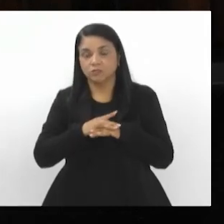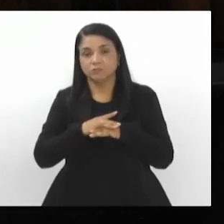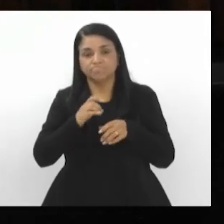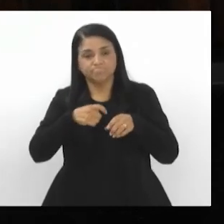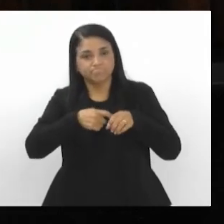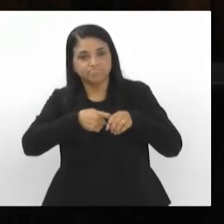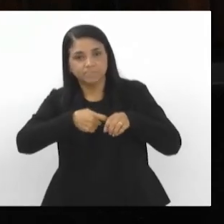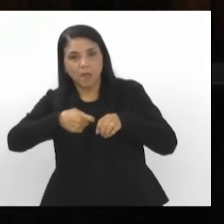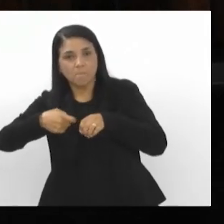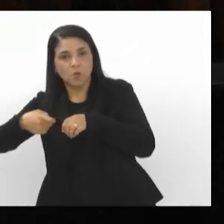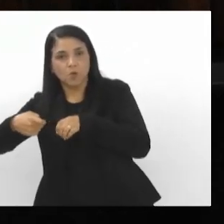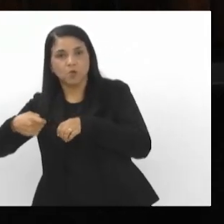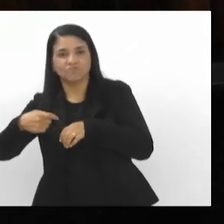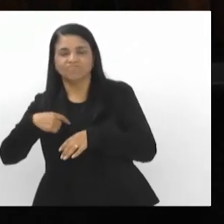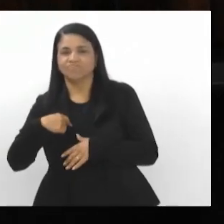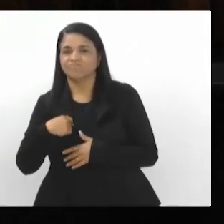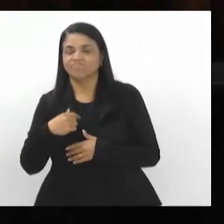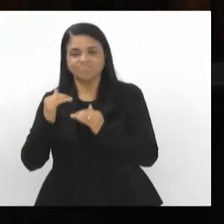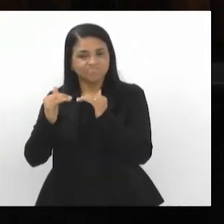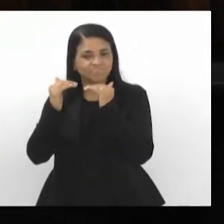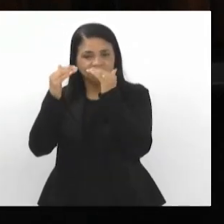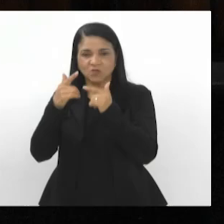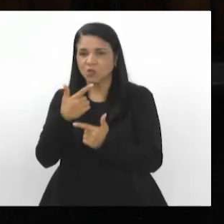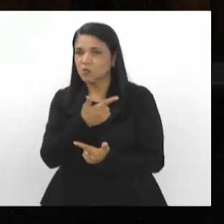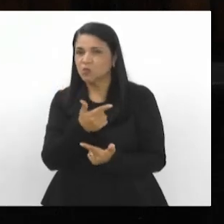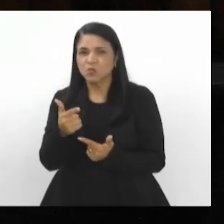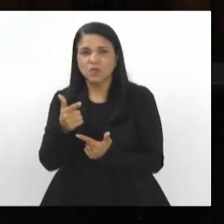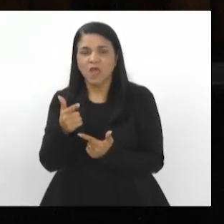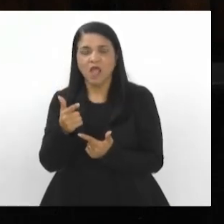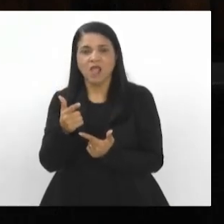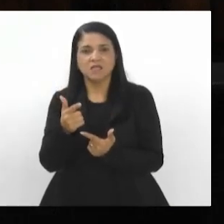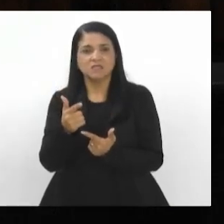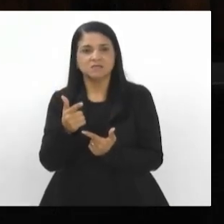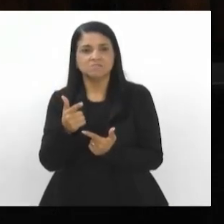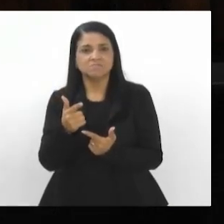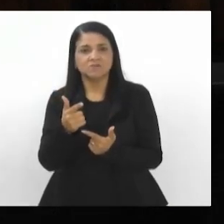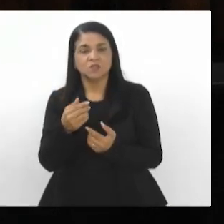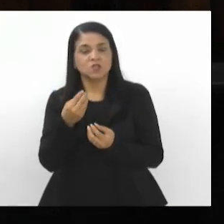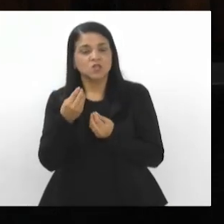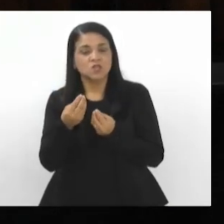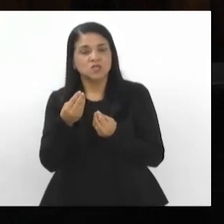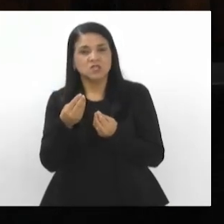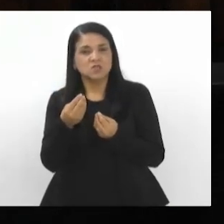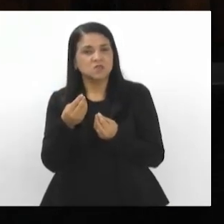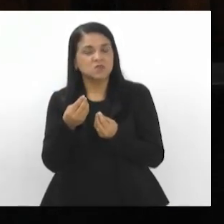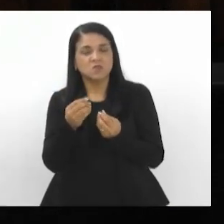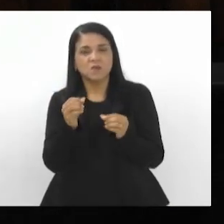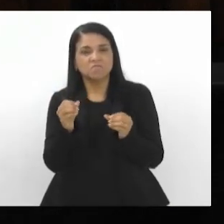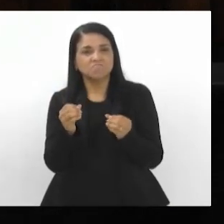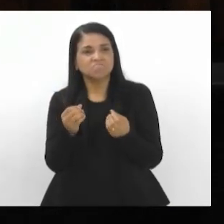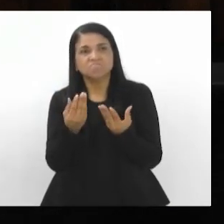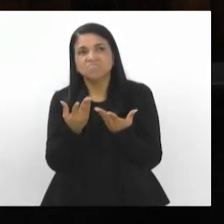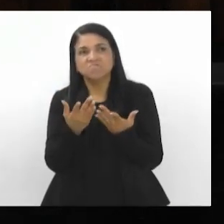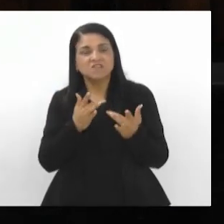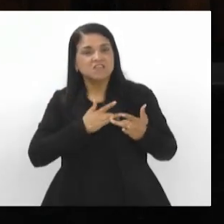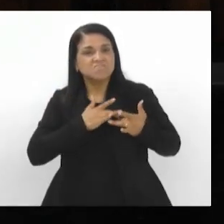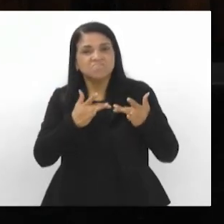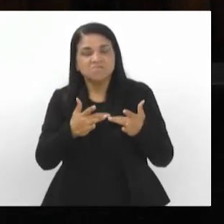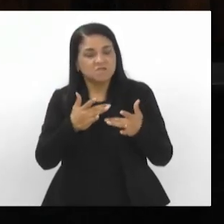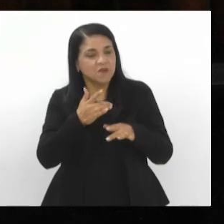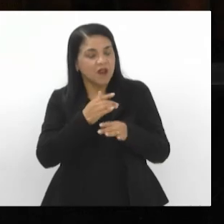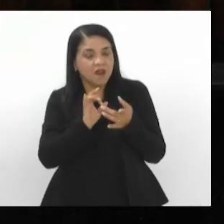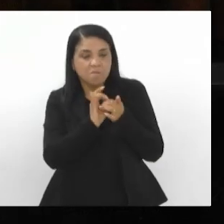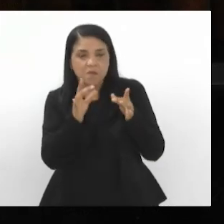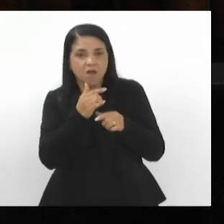têm a hombridade de poder liberar o carro até para socorrer pessoas que muitas das vezes está